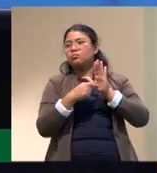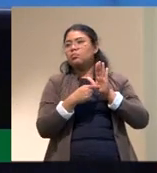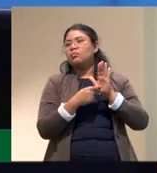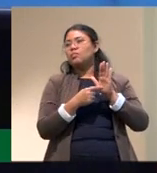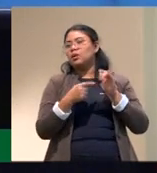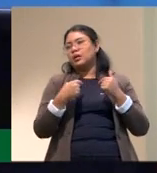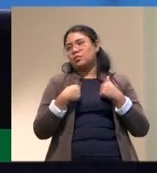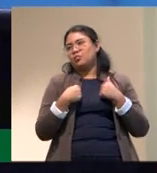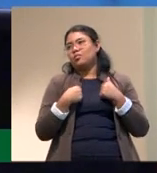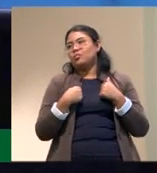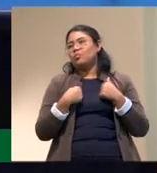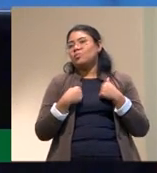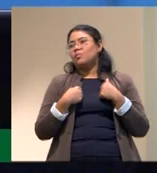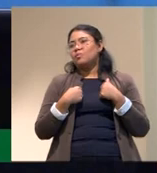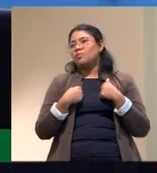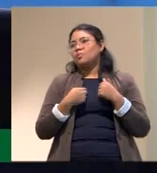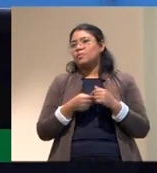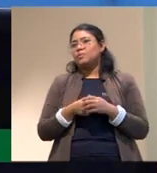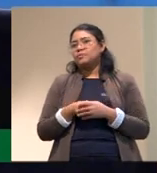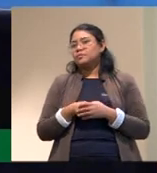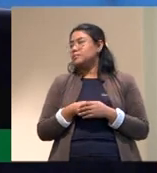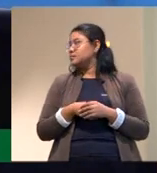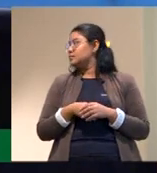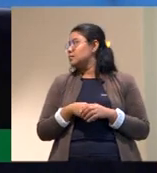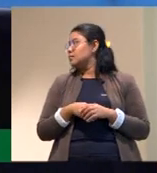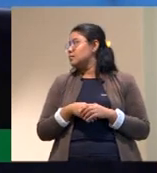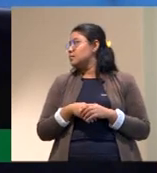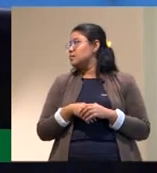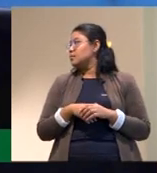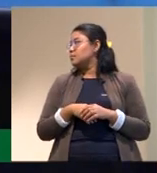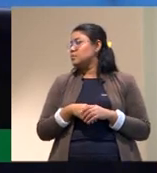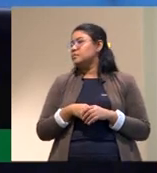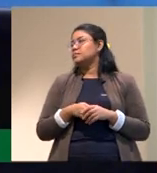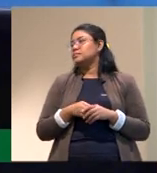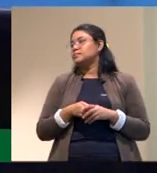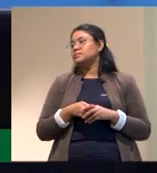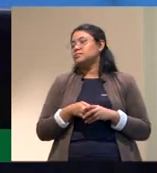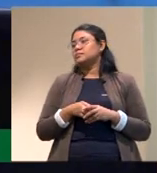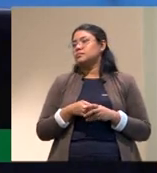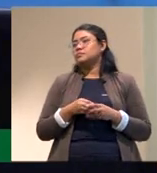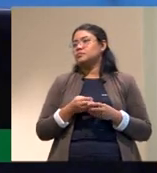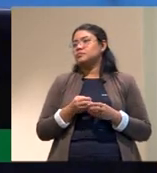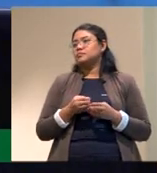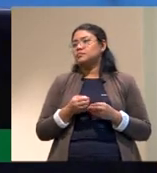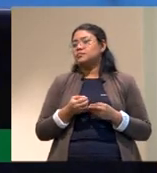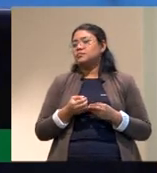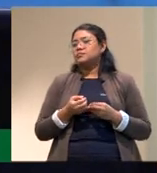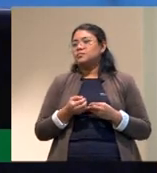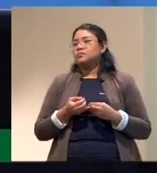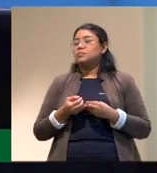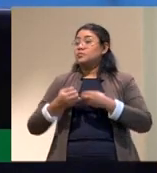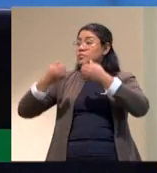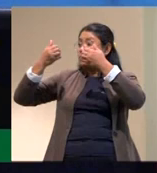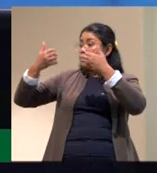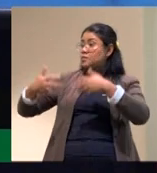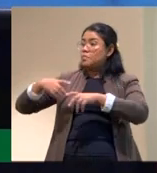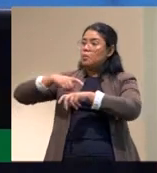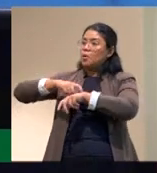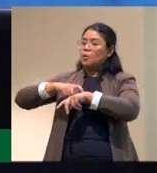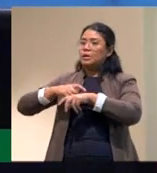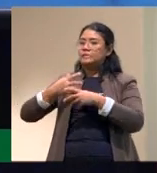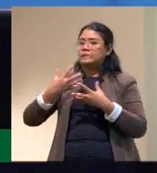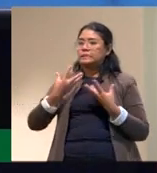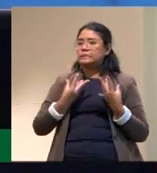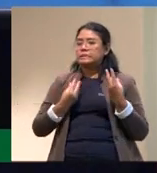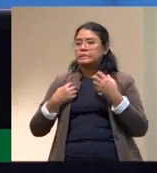E vou contar, só abrir esse parênteses para contar para vocês o grau de tensão, né, desse momento. Depois nós